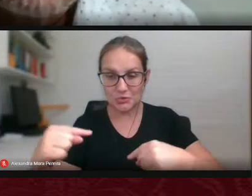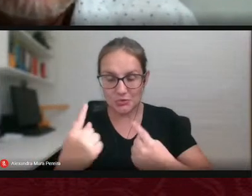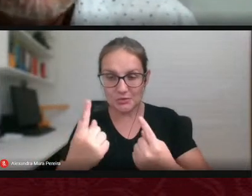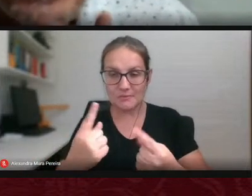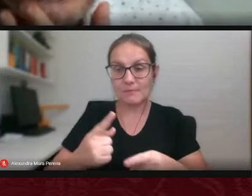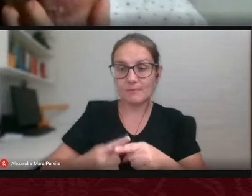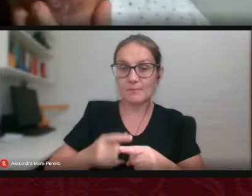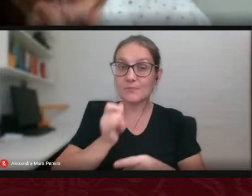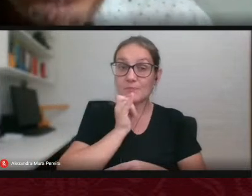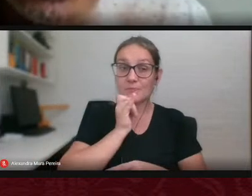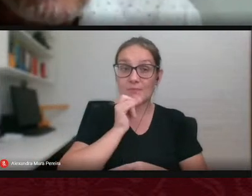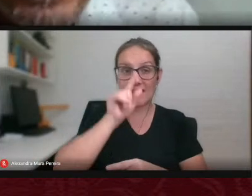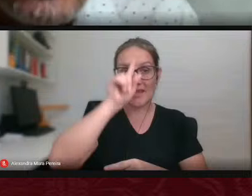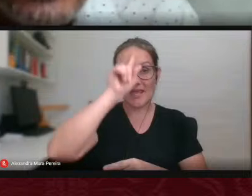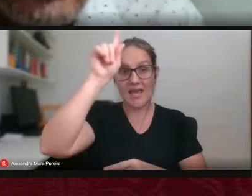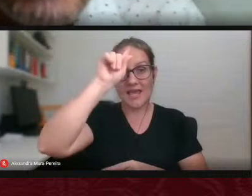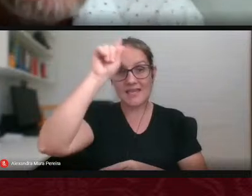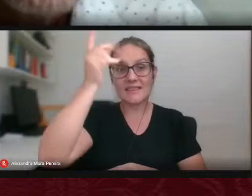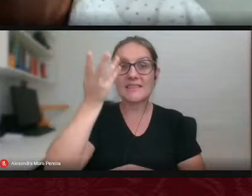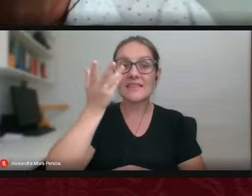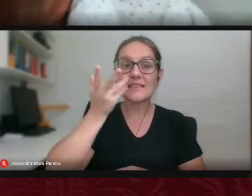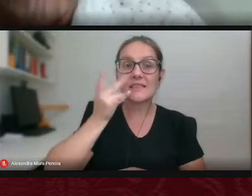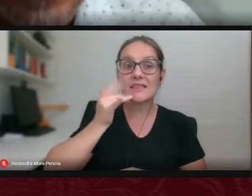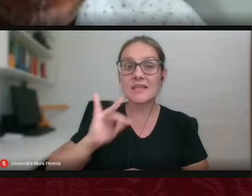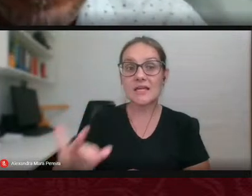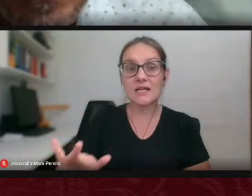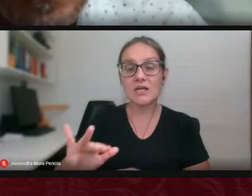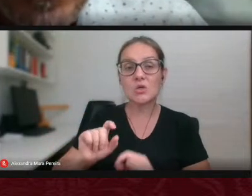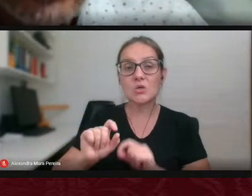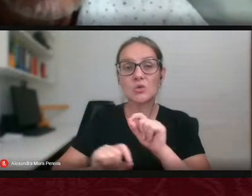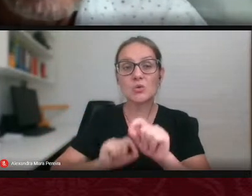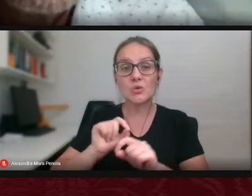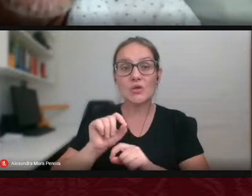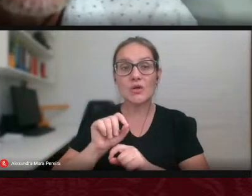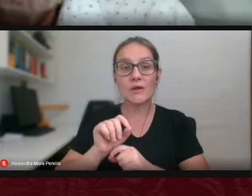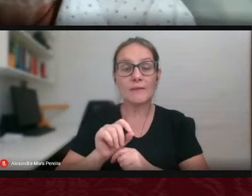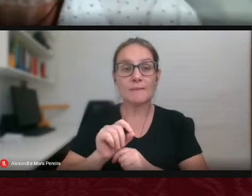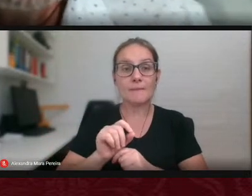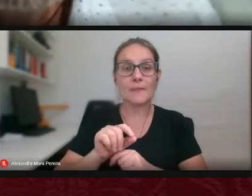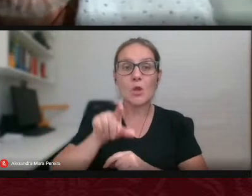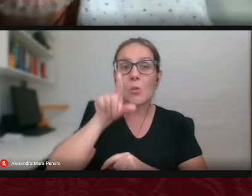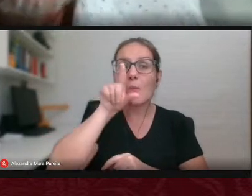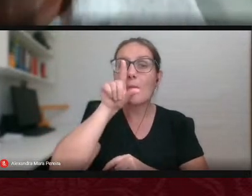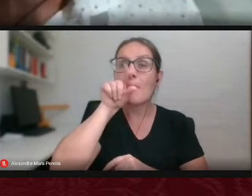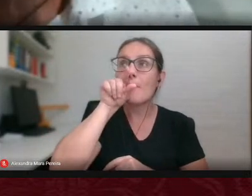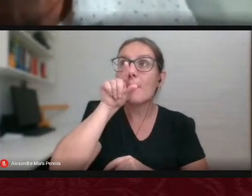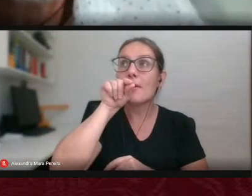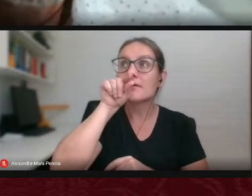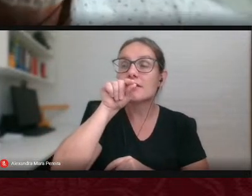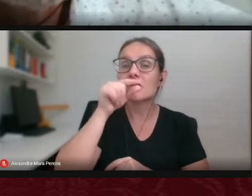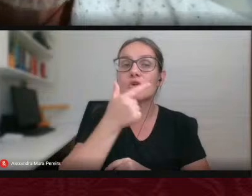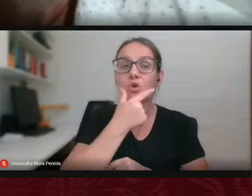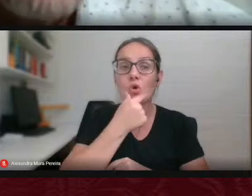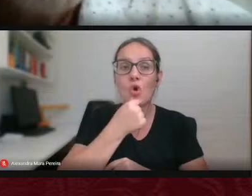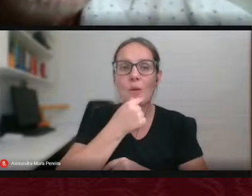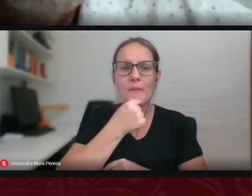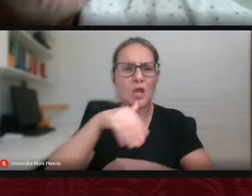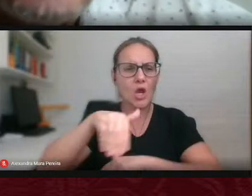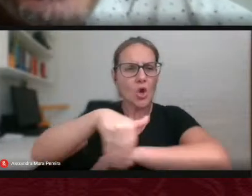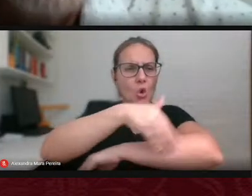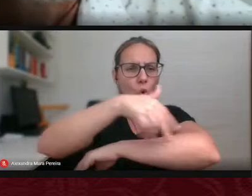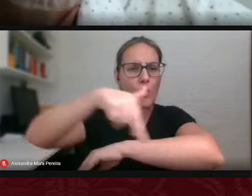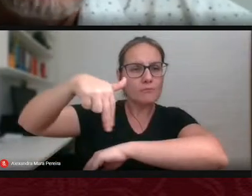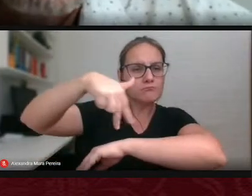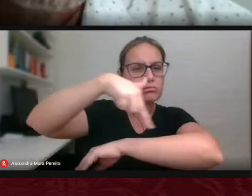por exemplo a ideia das infâncias do devir criança dos passarinhos e do andarilho mas não é o